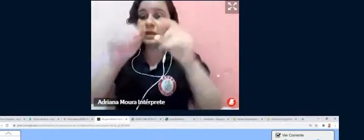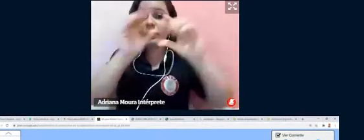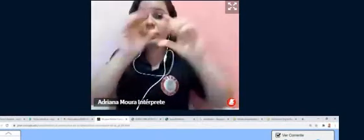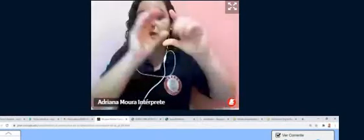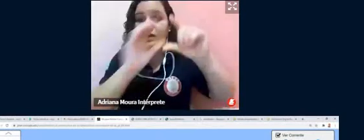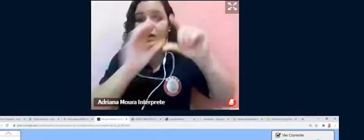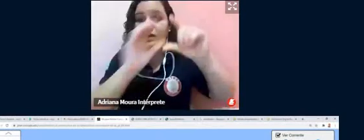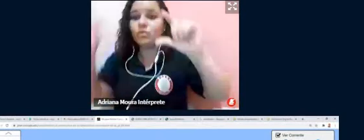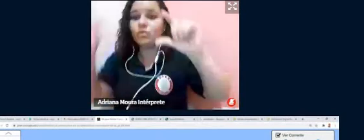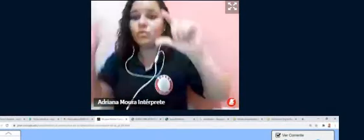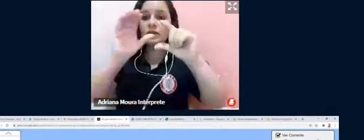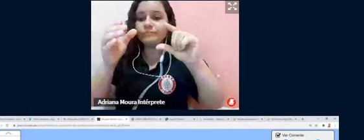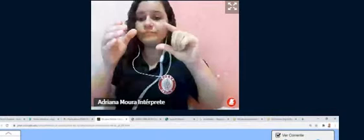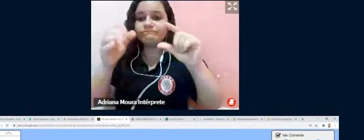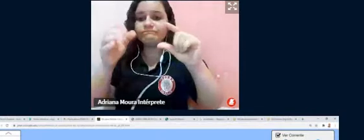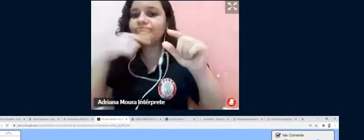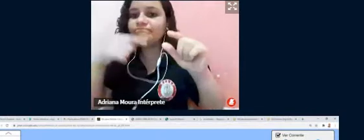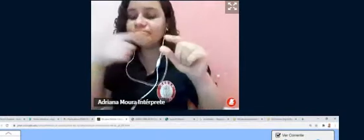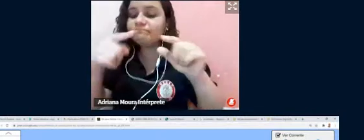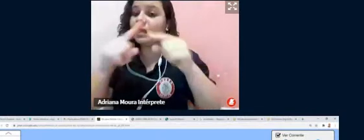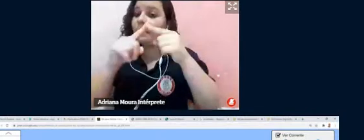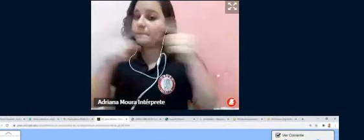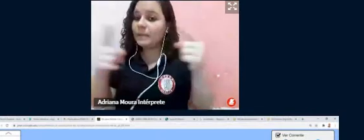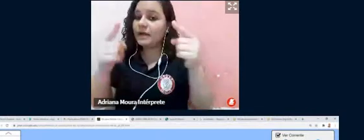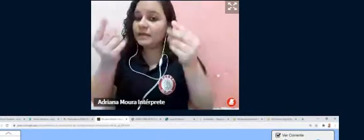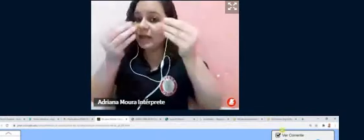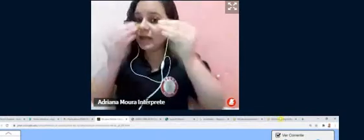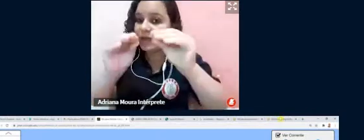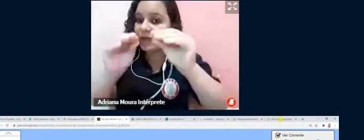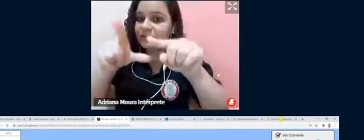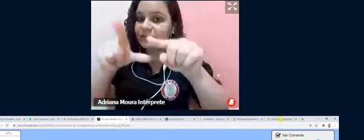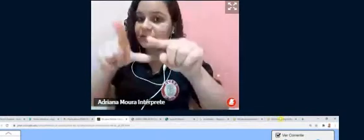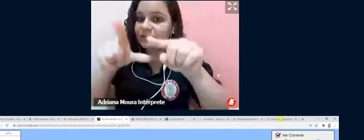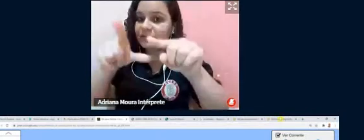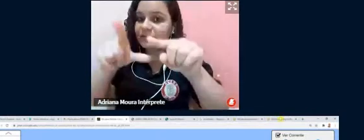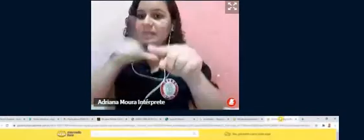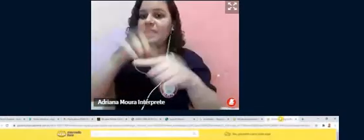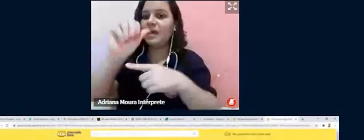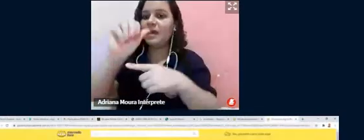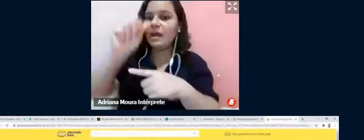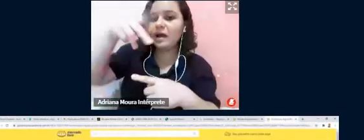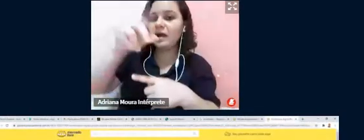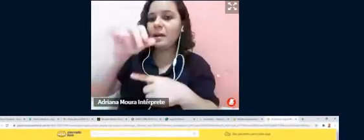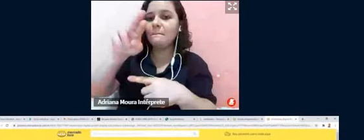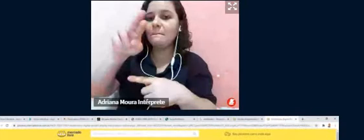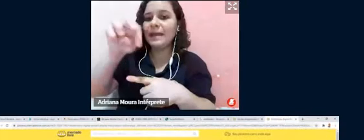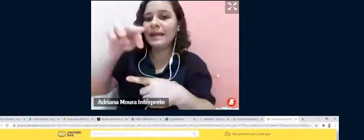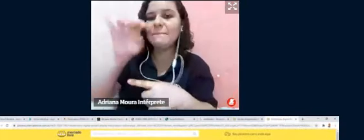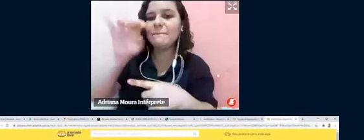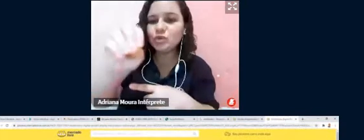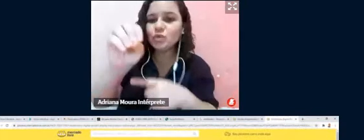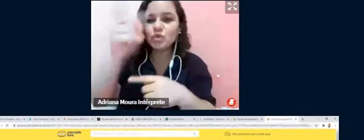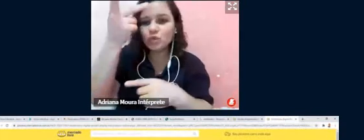isso não é fisicamente correto. E esse daqui, que é o amperímetro do tipo normal, que seria esse daqui.